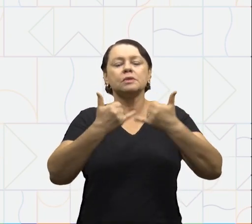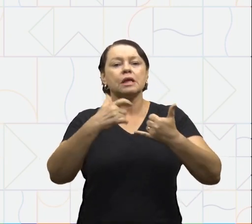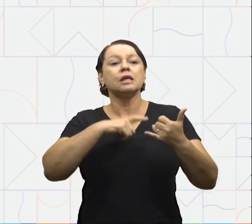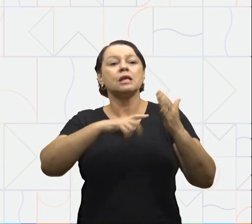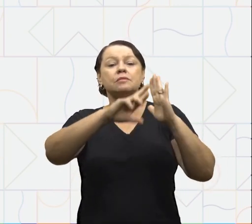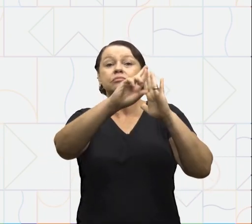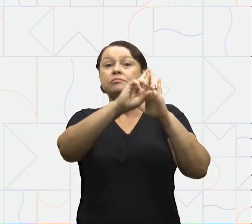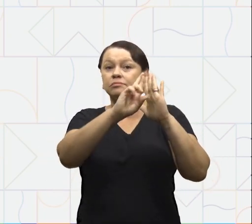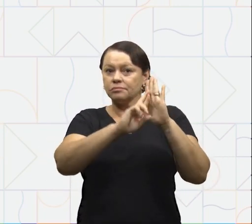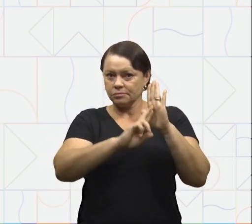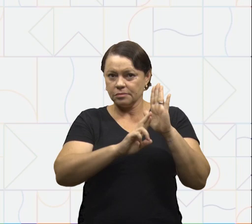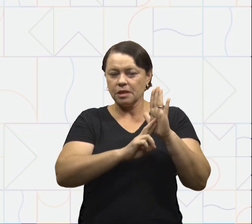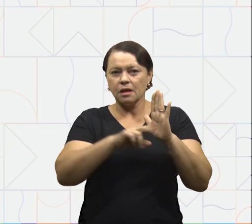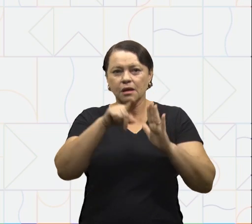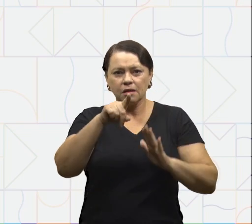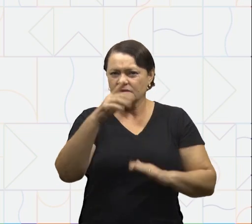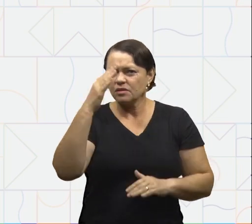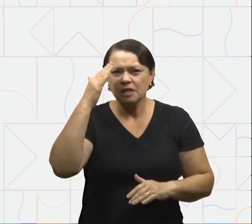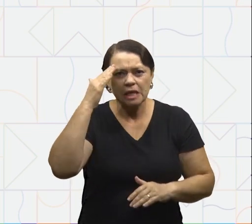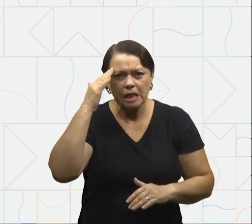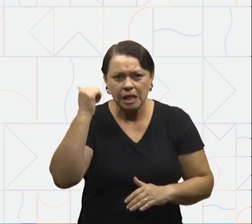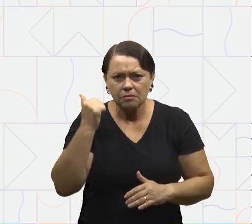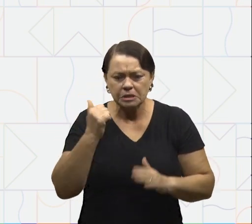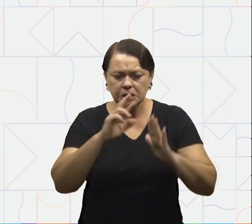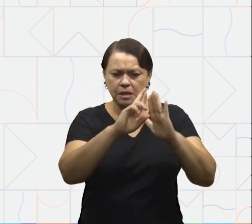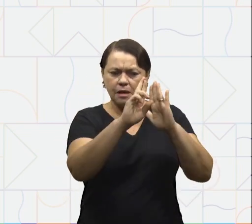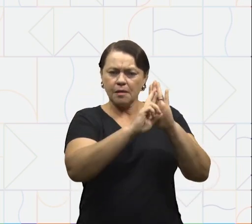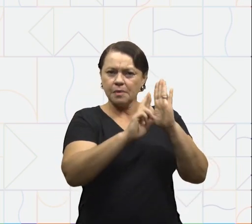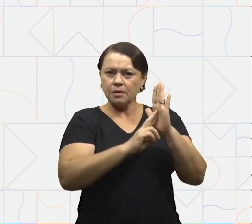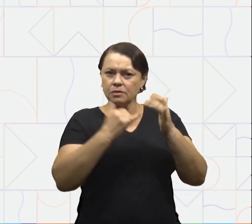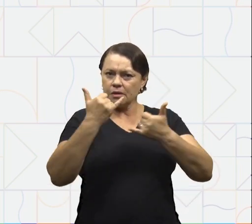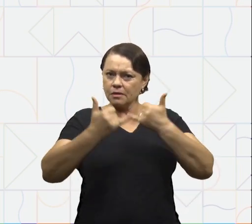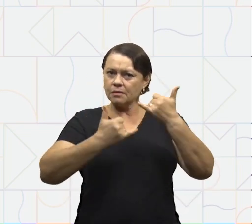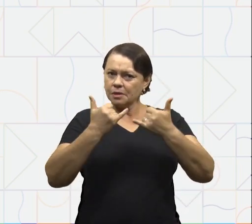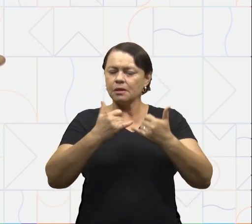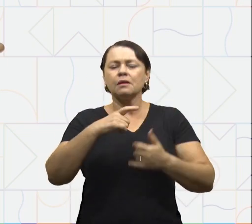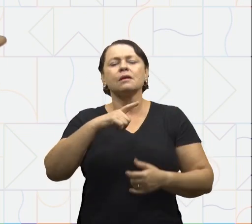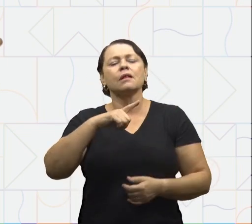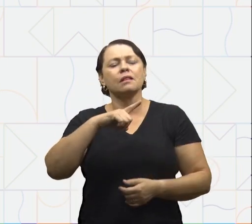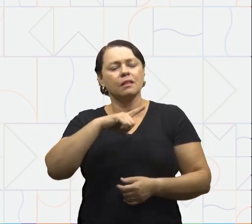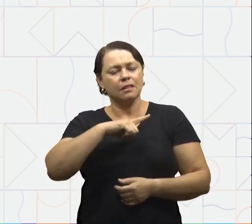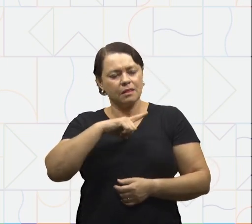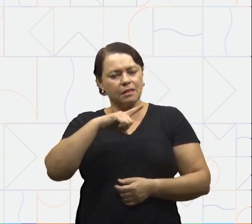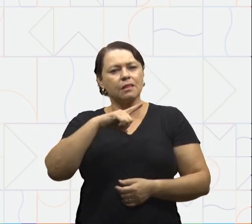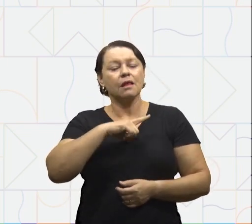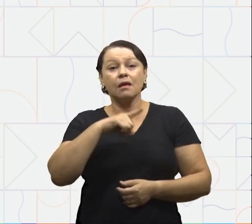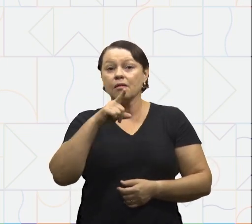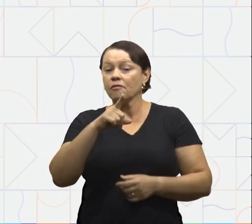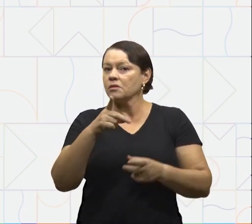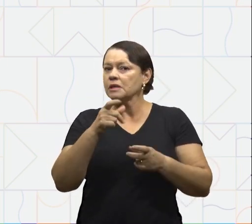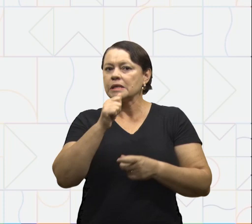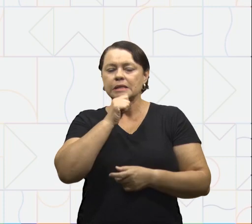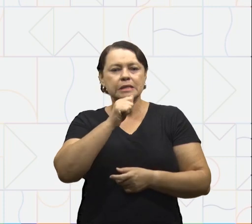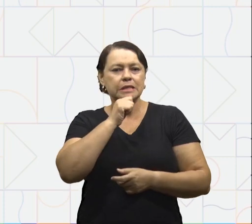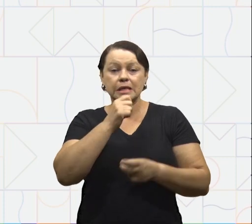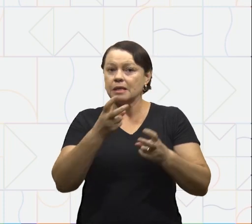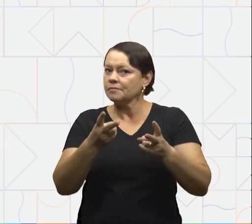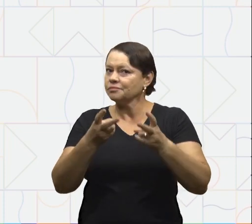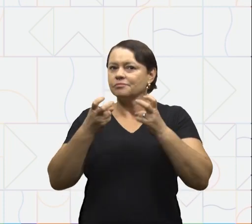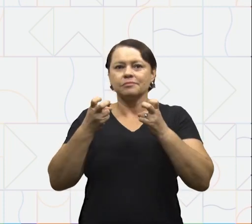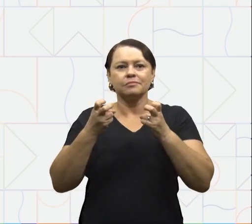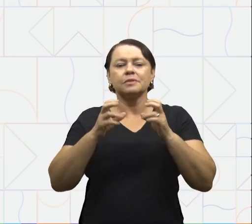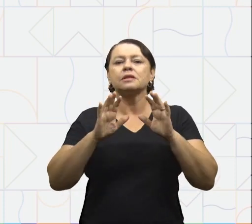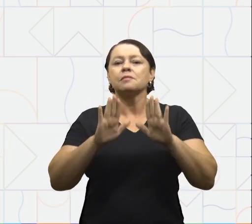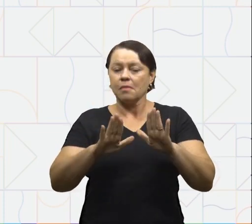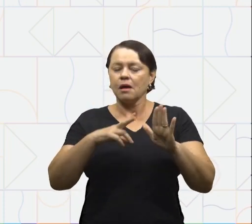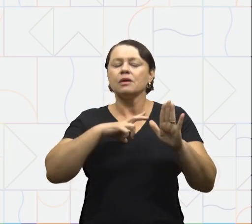funcione direitinho. Como assim você não sabe as regras das brincadeiras? Claro que tem! Você é que não percebeu ou